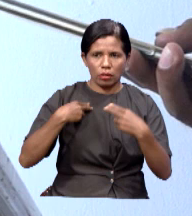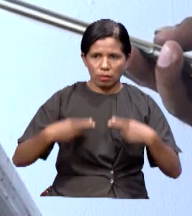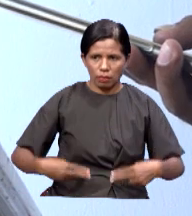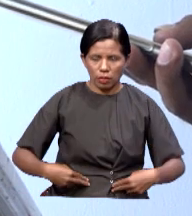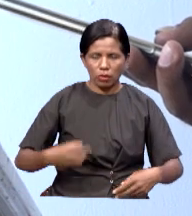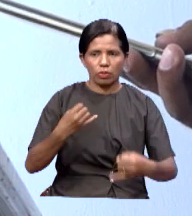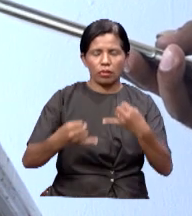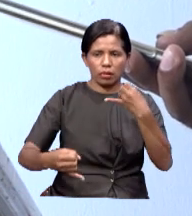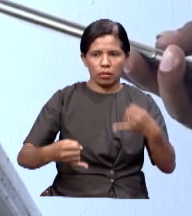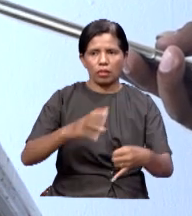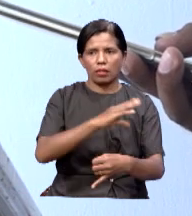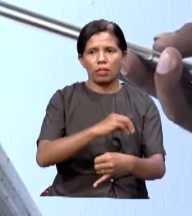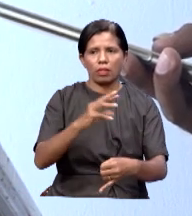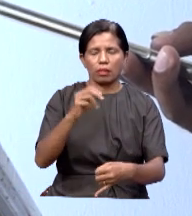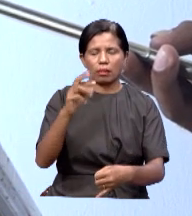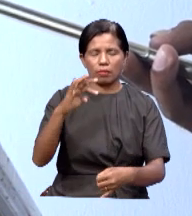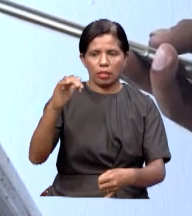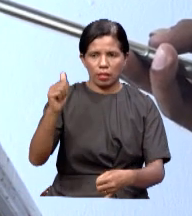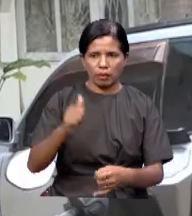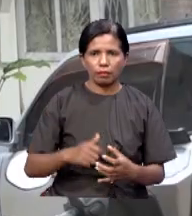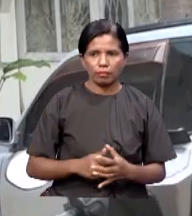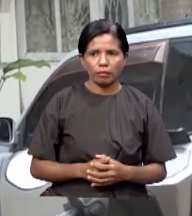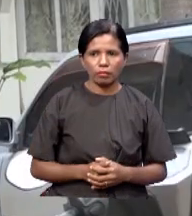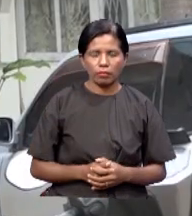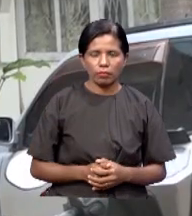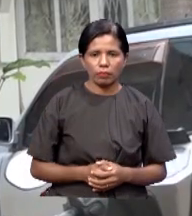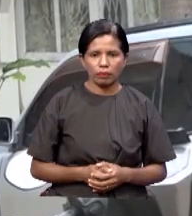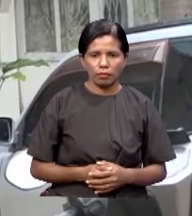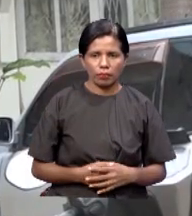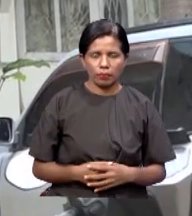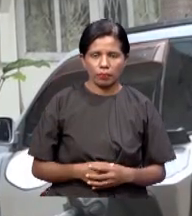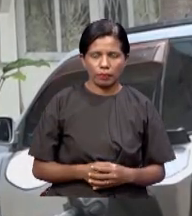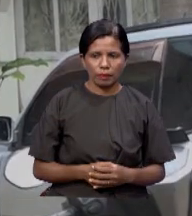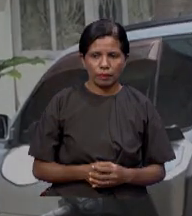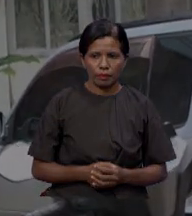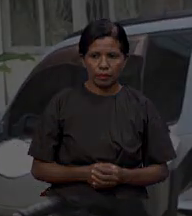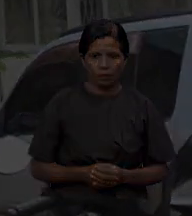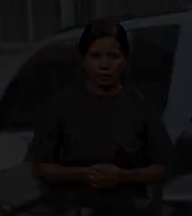Timor-Leste Zezuinha Maria Ferreira Gomes. Rosita de Carvalho, Jacinto Fuca, GMN.